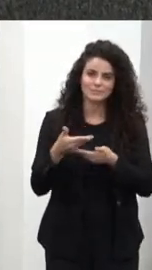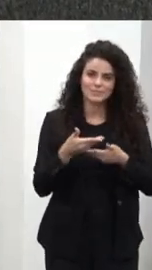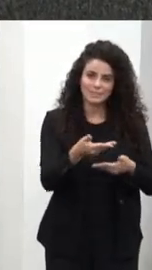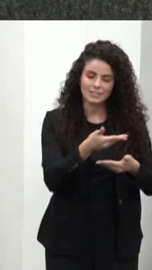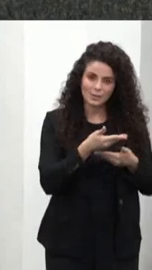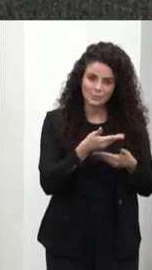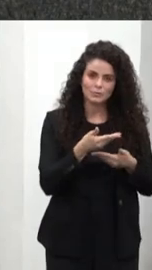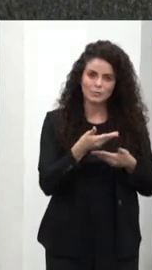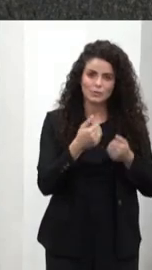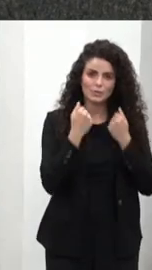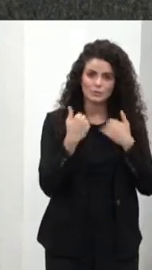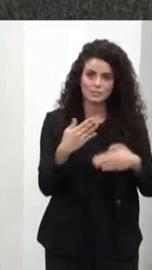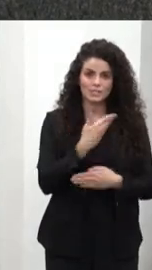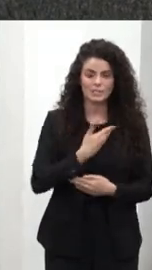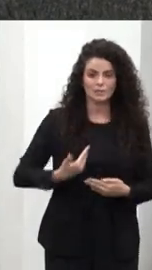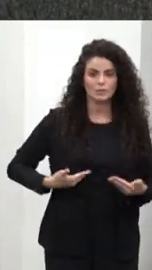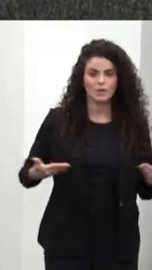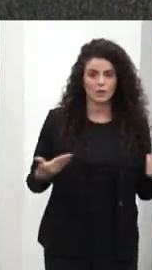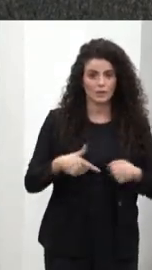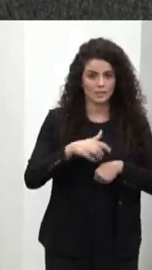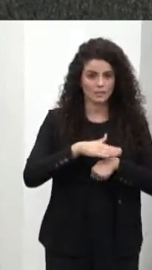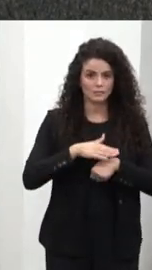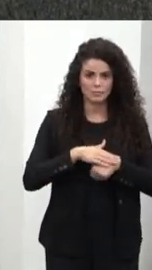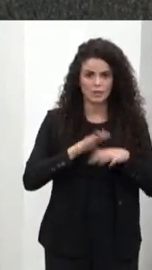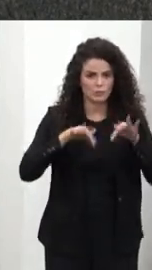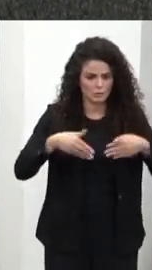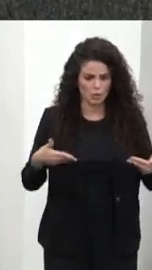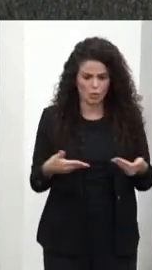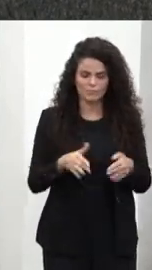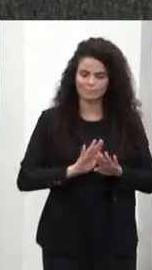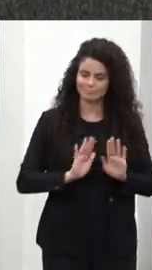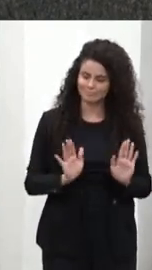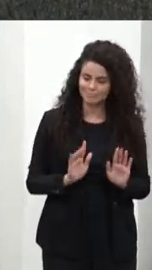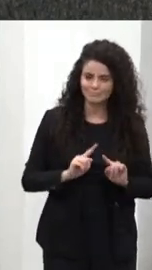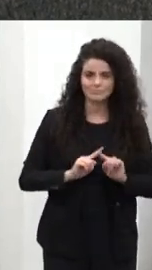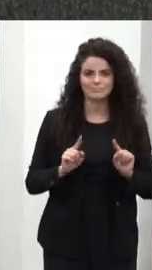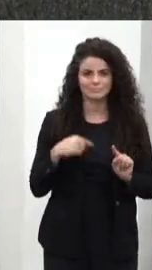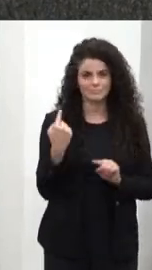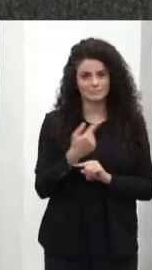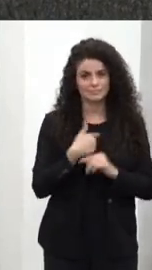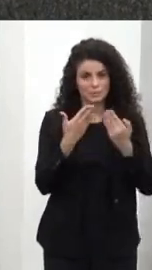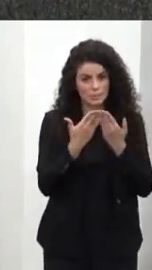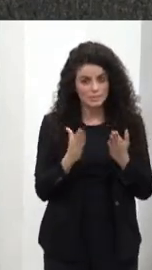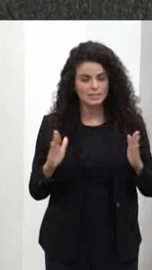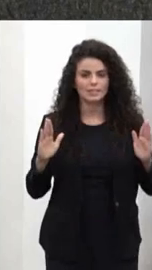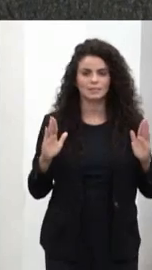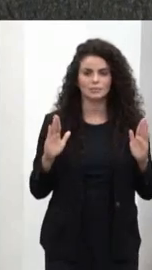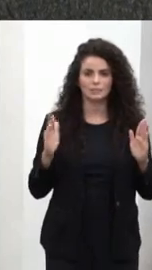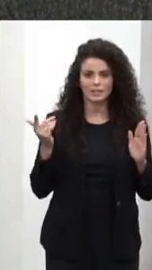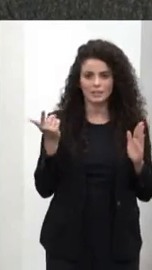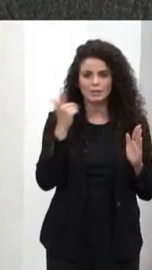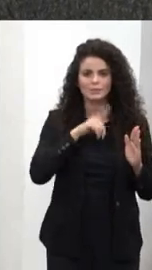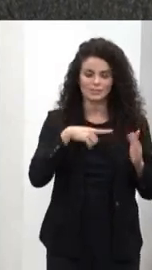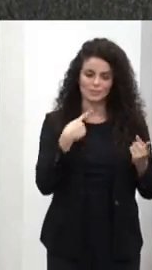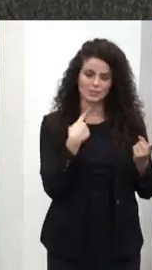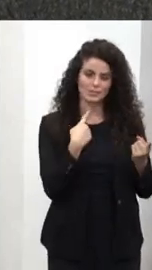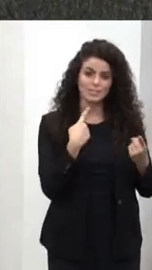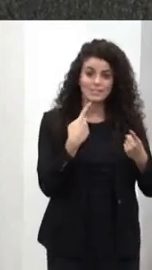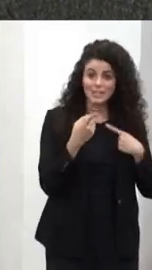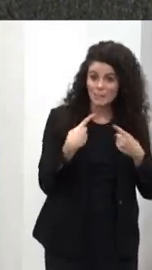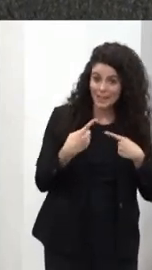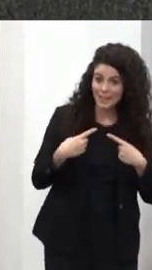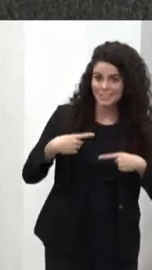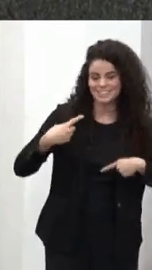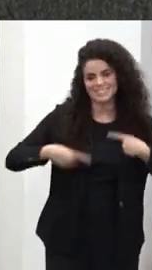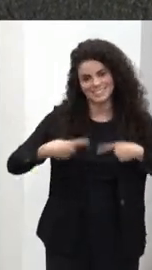neste momento não acaba aqui muito pelo contrário é a porta que se abre para esses debates a gente espera que essa